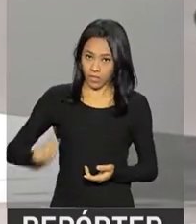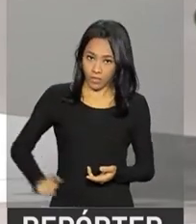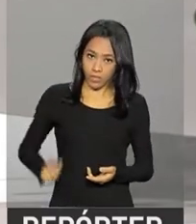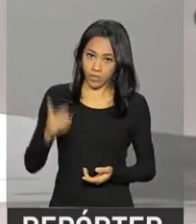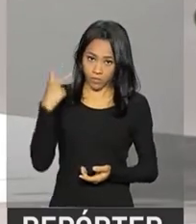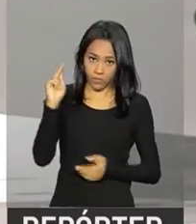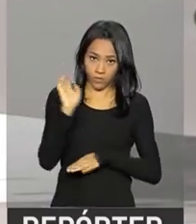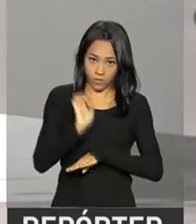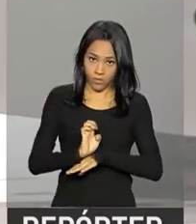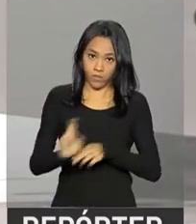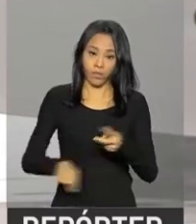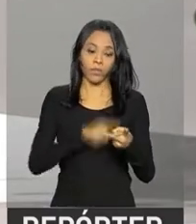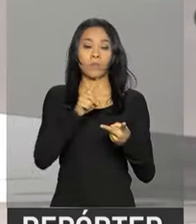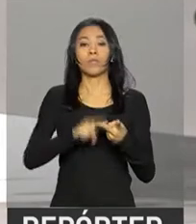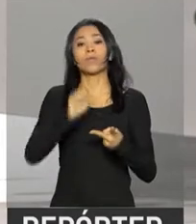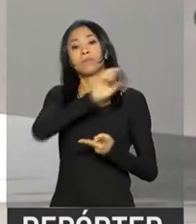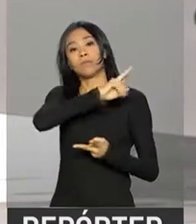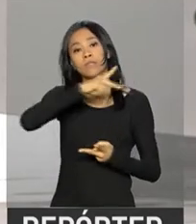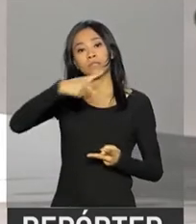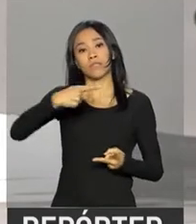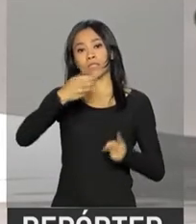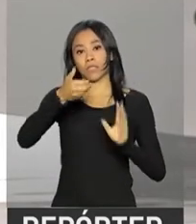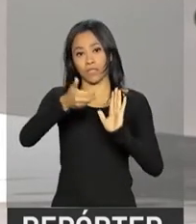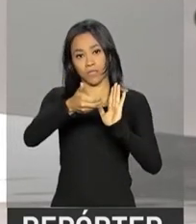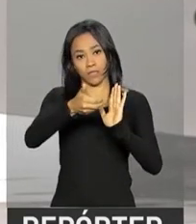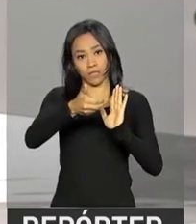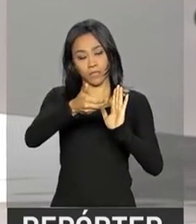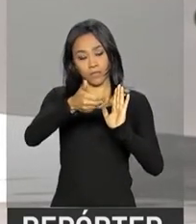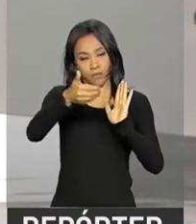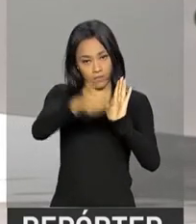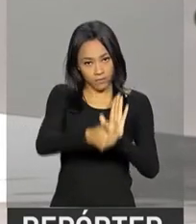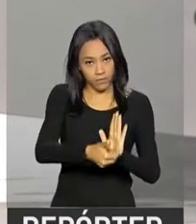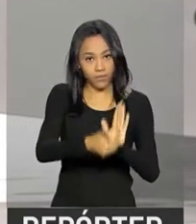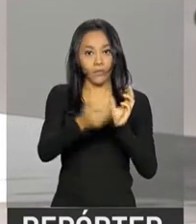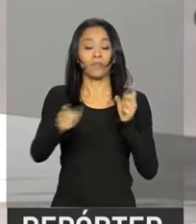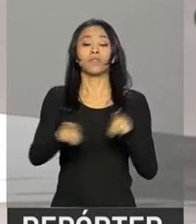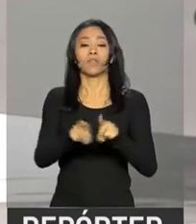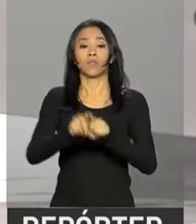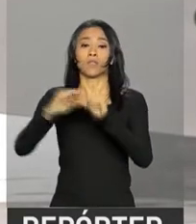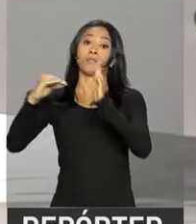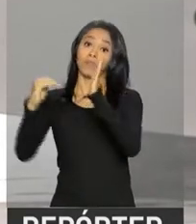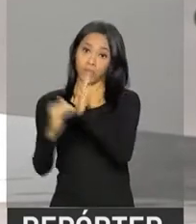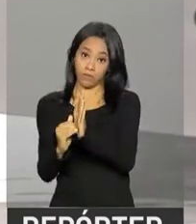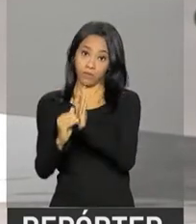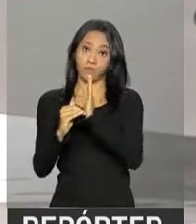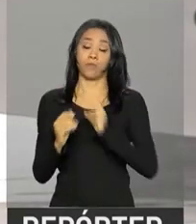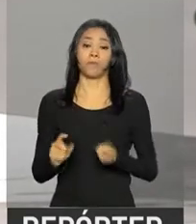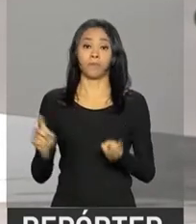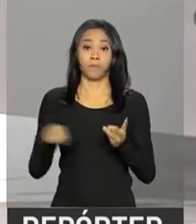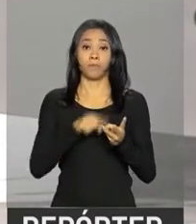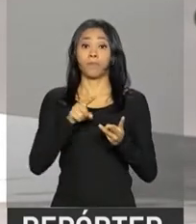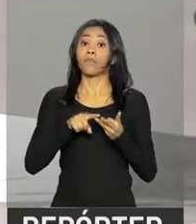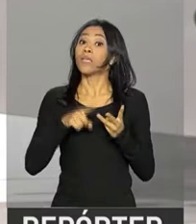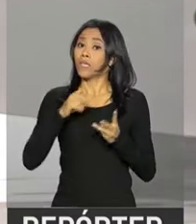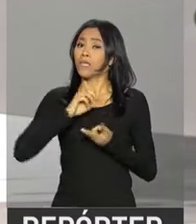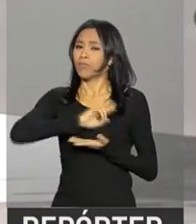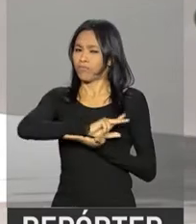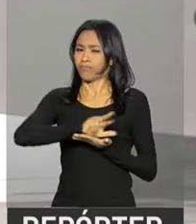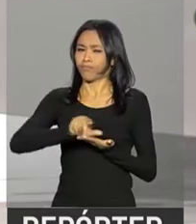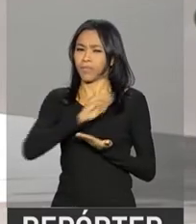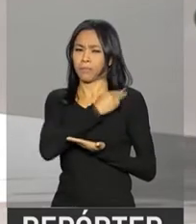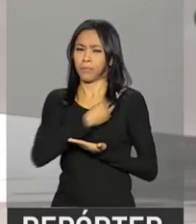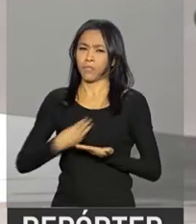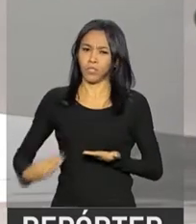pezão os presidentes da câmera o câmara rodrigo maia e do senado eunício oliveira além de ministros e